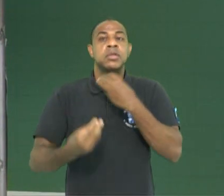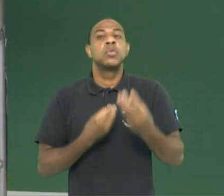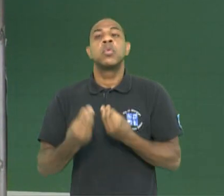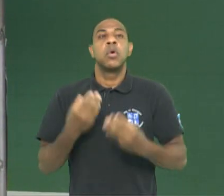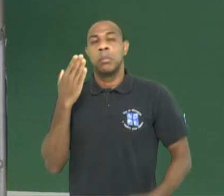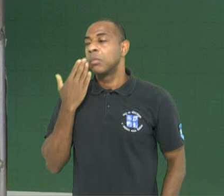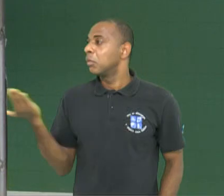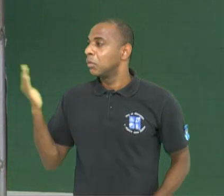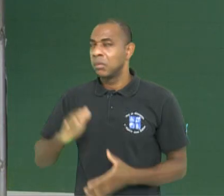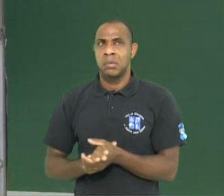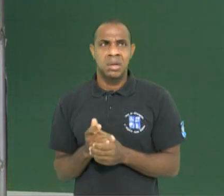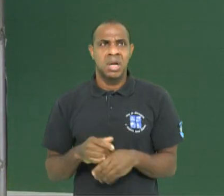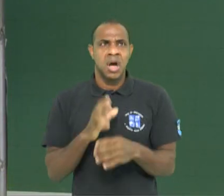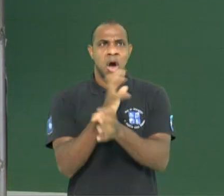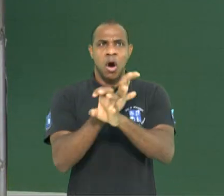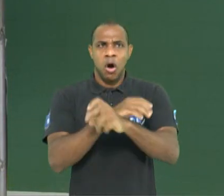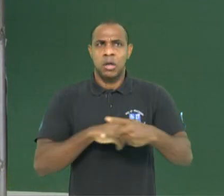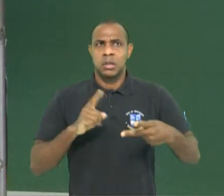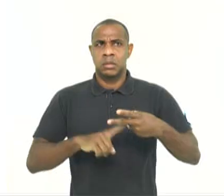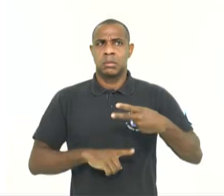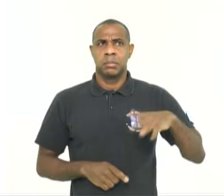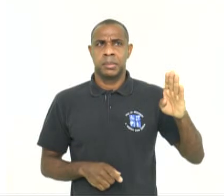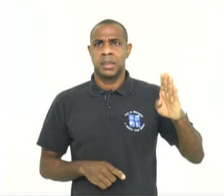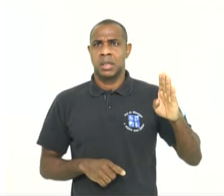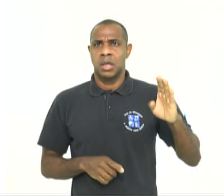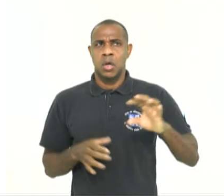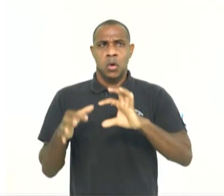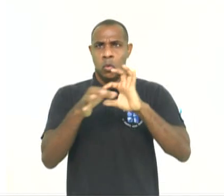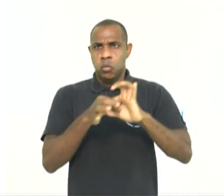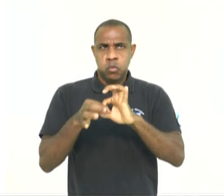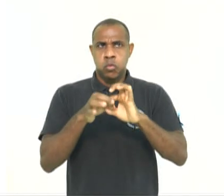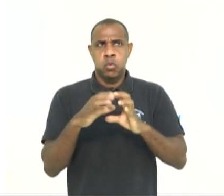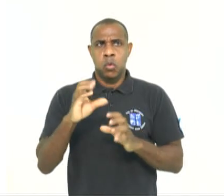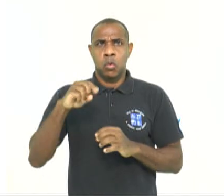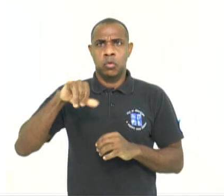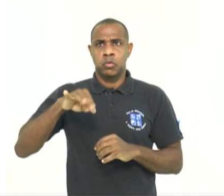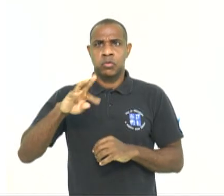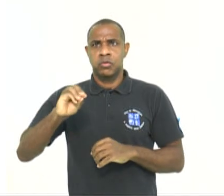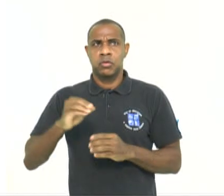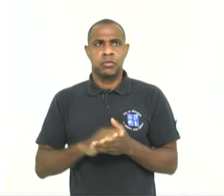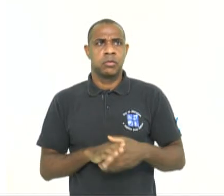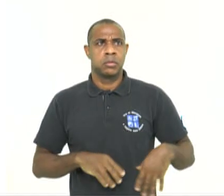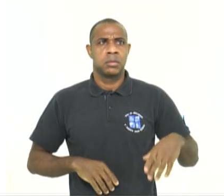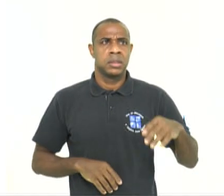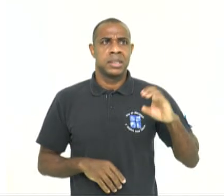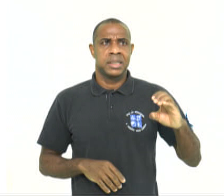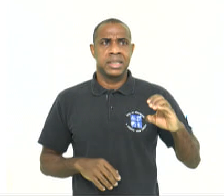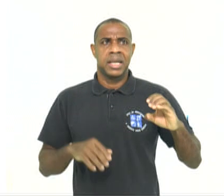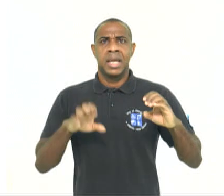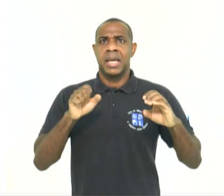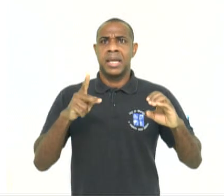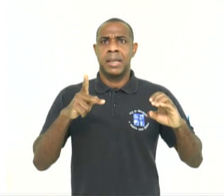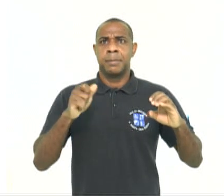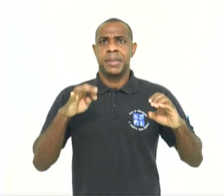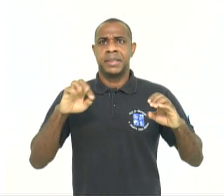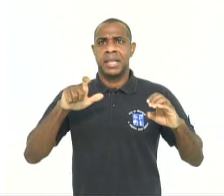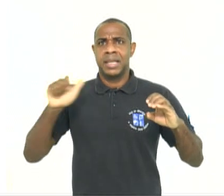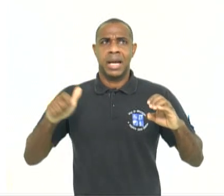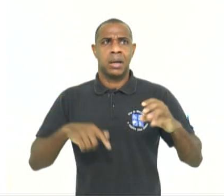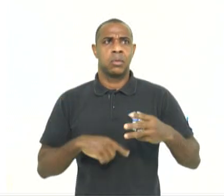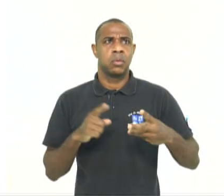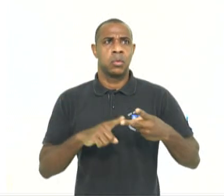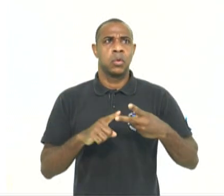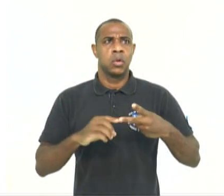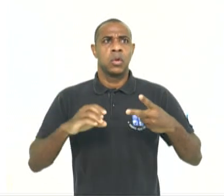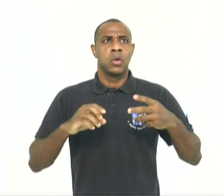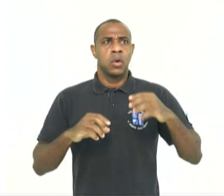A, ósseo. Letra B, conjuntivo. Letra C, epitelial. Ou letra D,